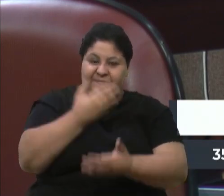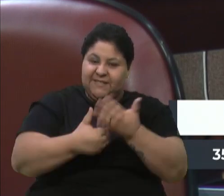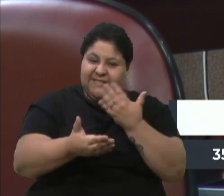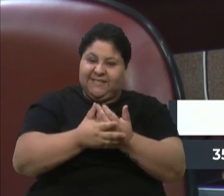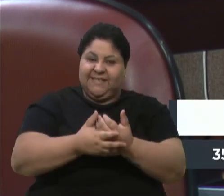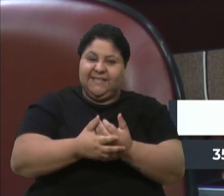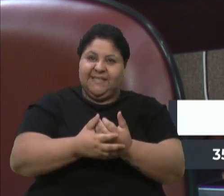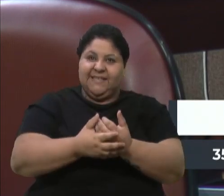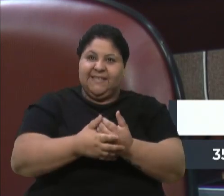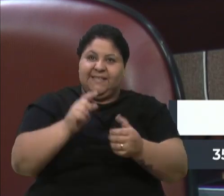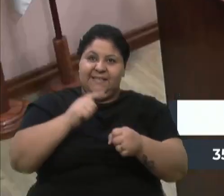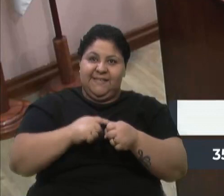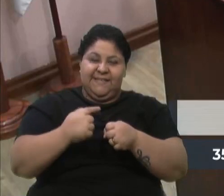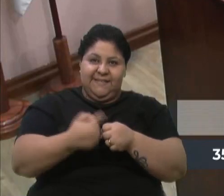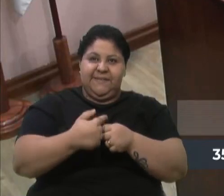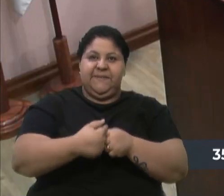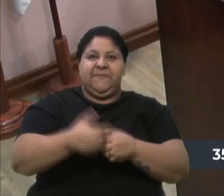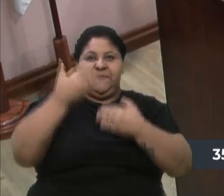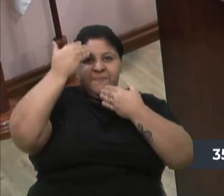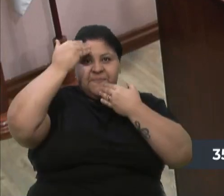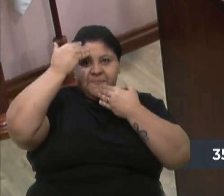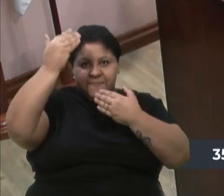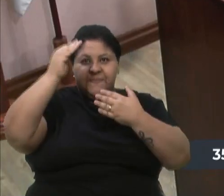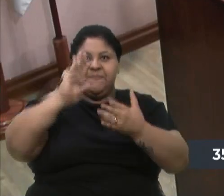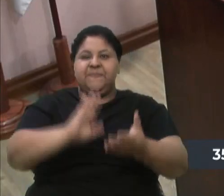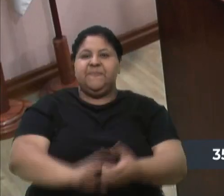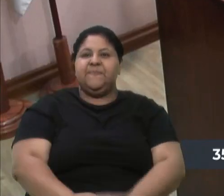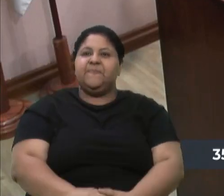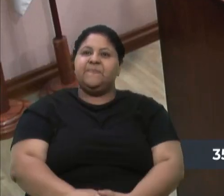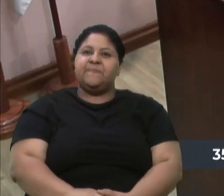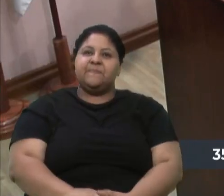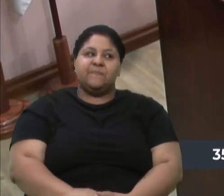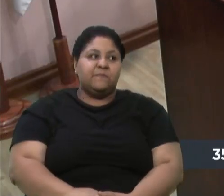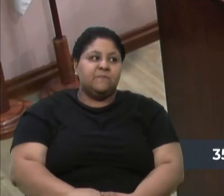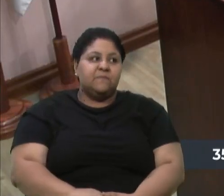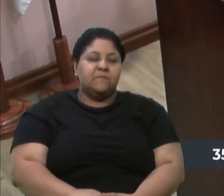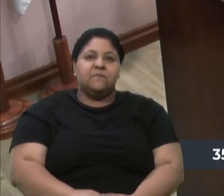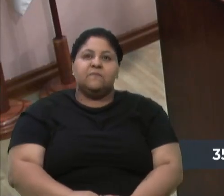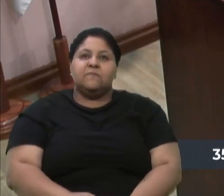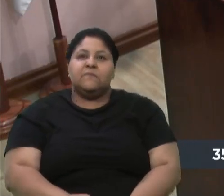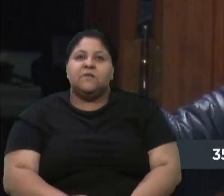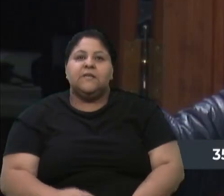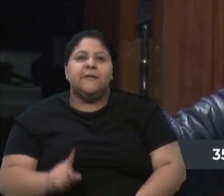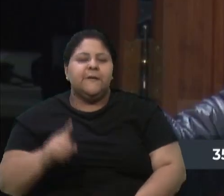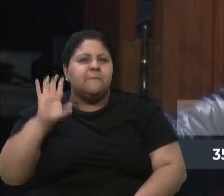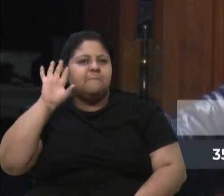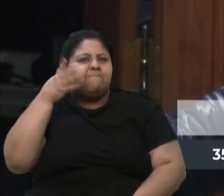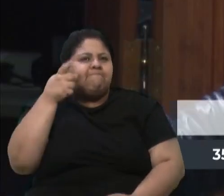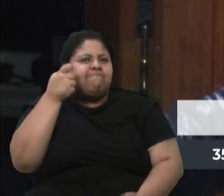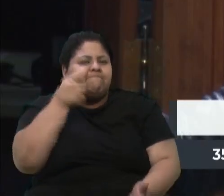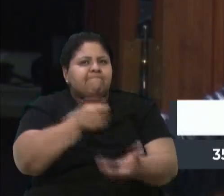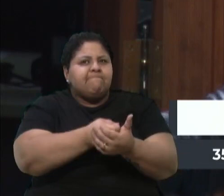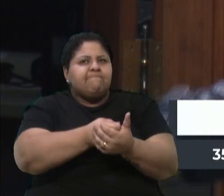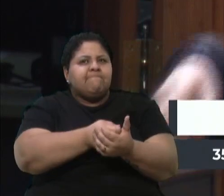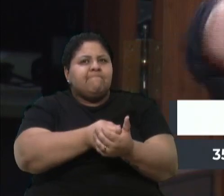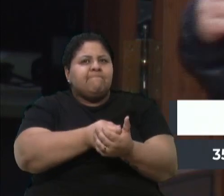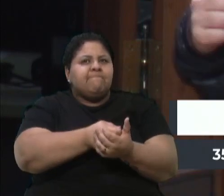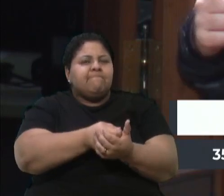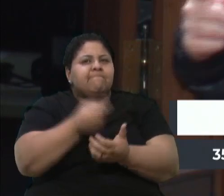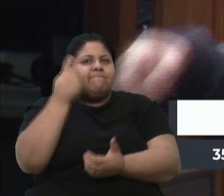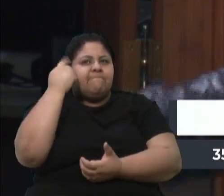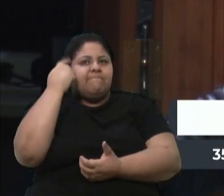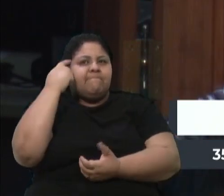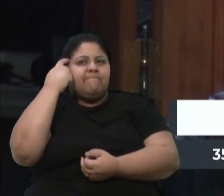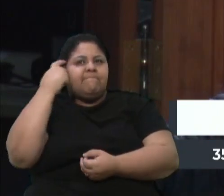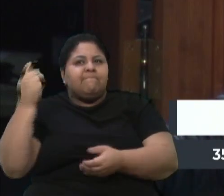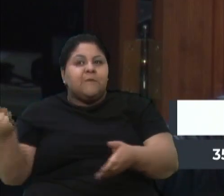caxienses. Obrigado, é isso, parabéns. Obrigado, vereador Lucas, e eu não consegui confirmar ainda, mas estava prevista a vinda, inclusive, de um artista